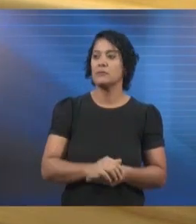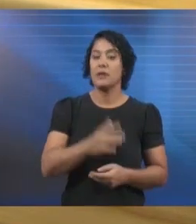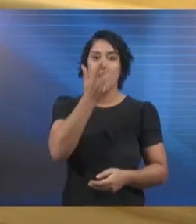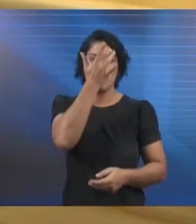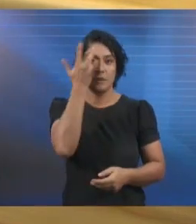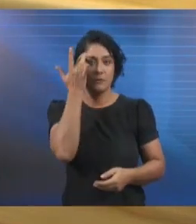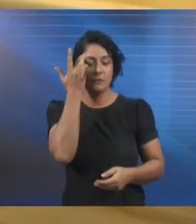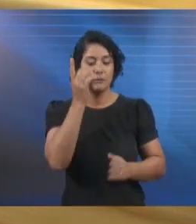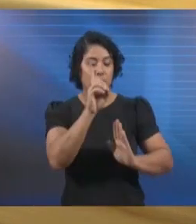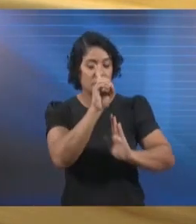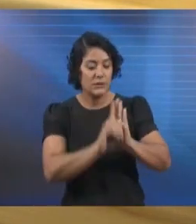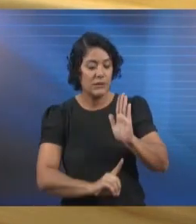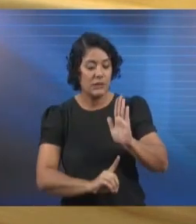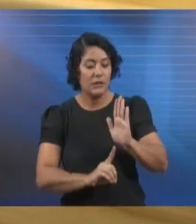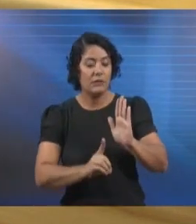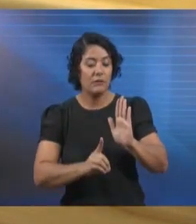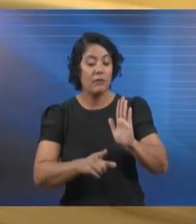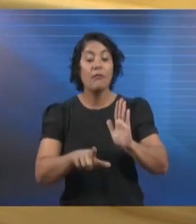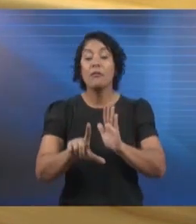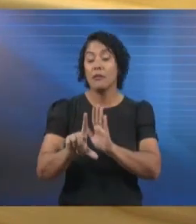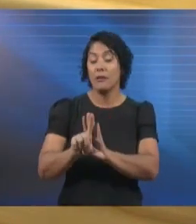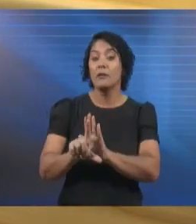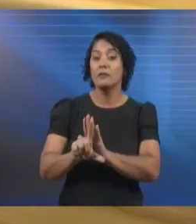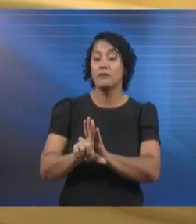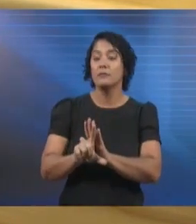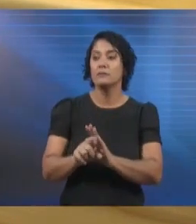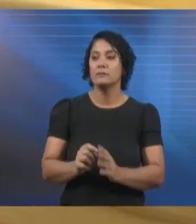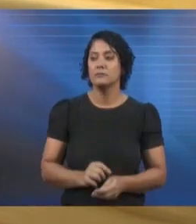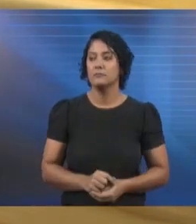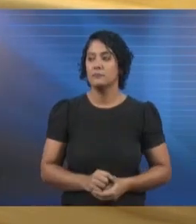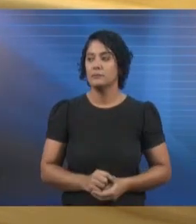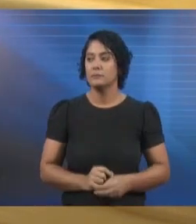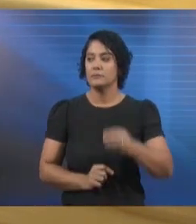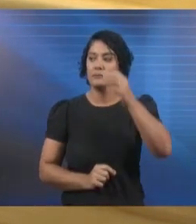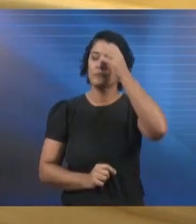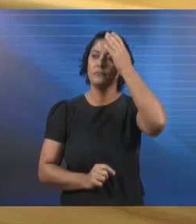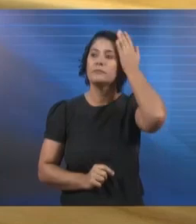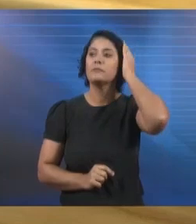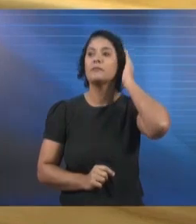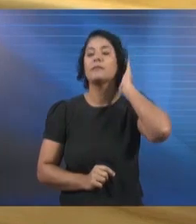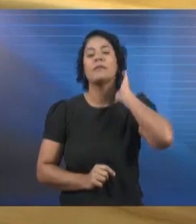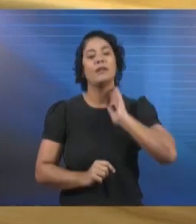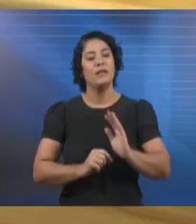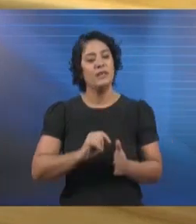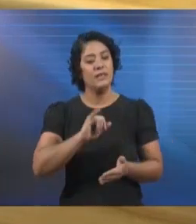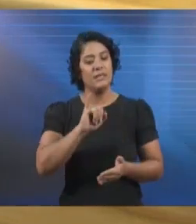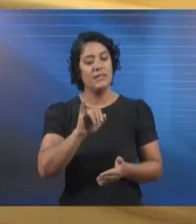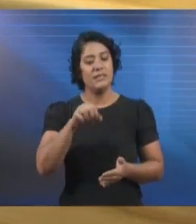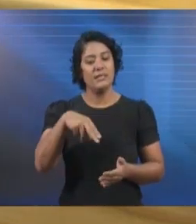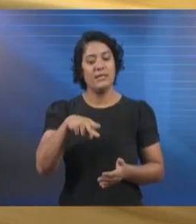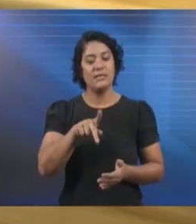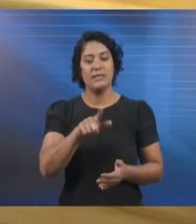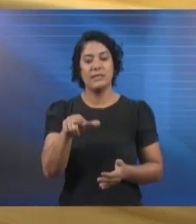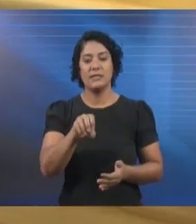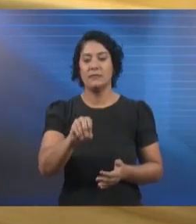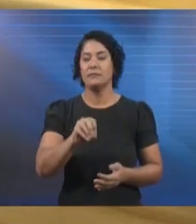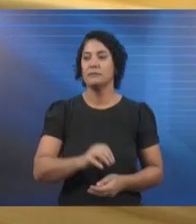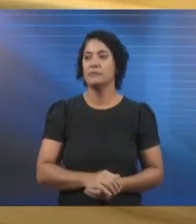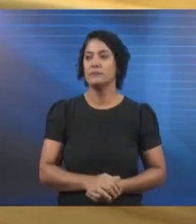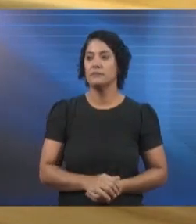têm direito né por lei a a questão do das isenções e nós